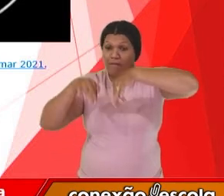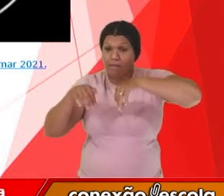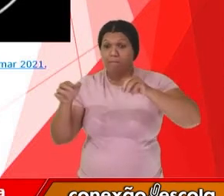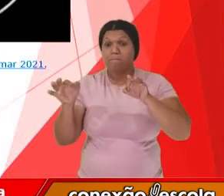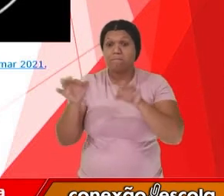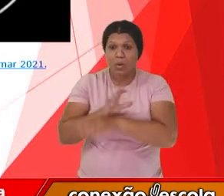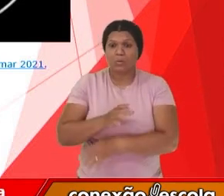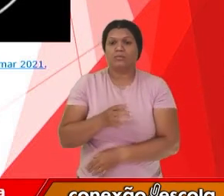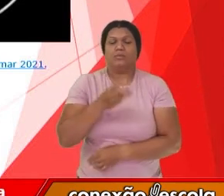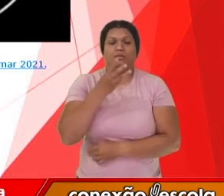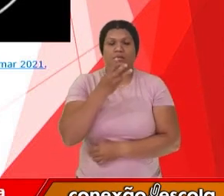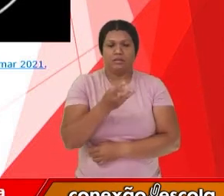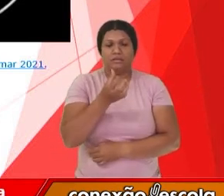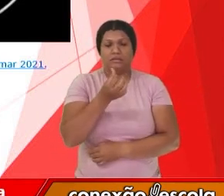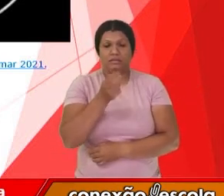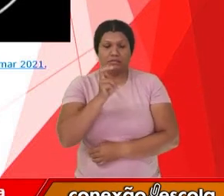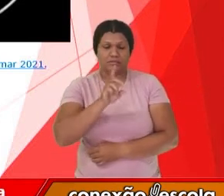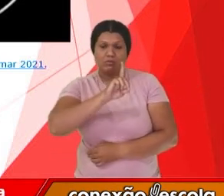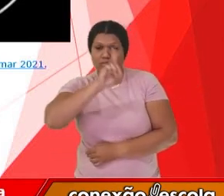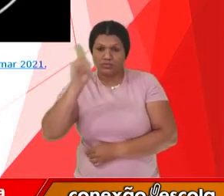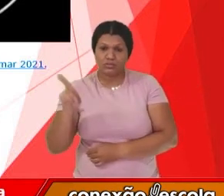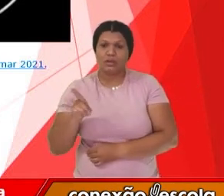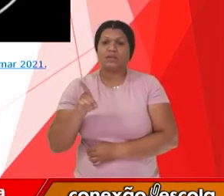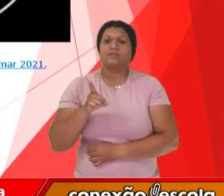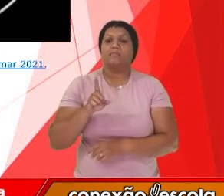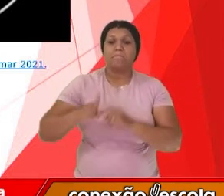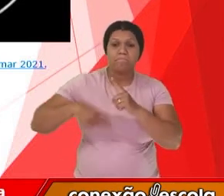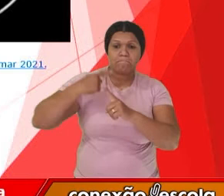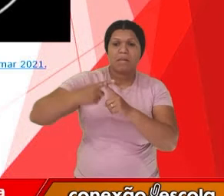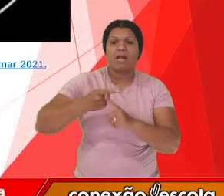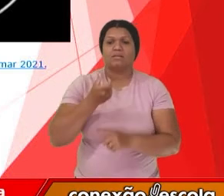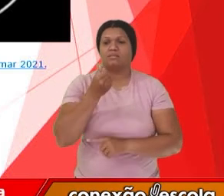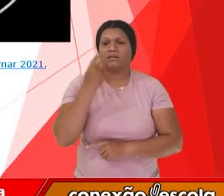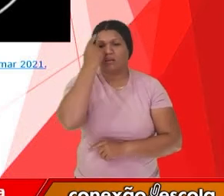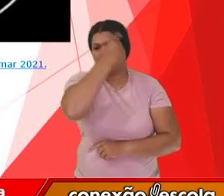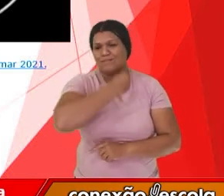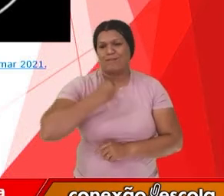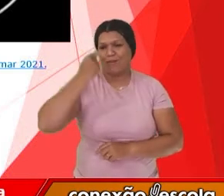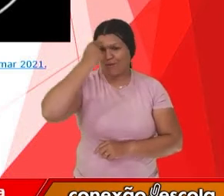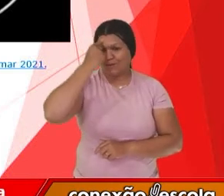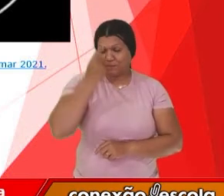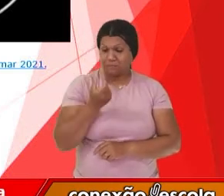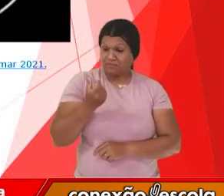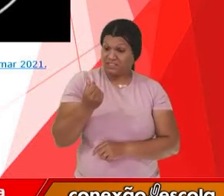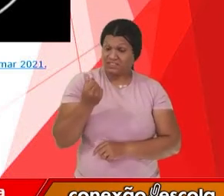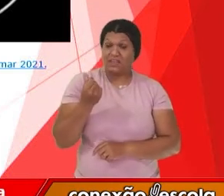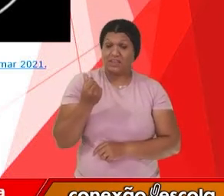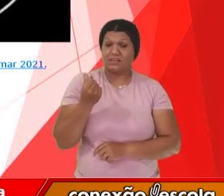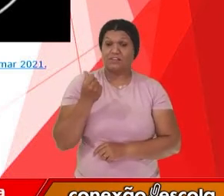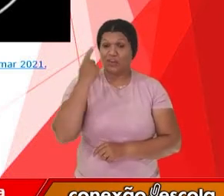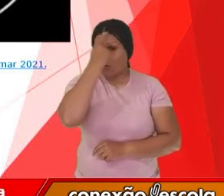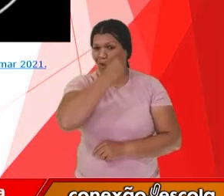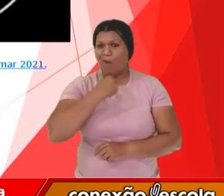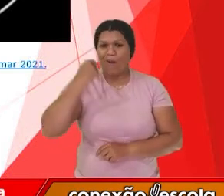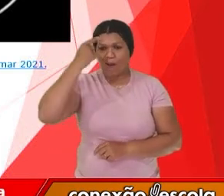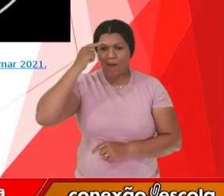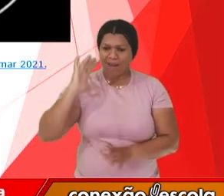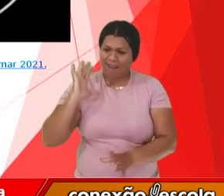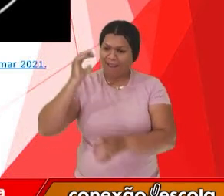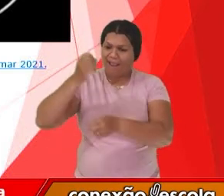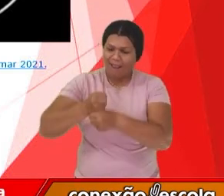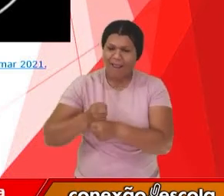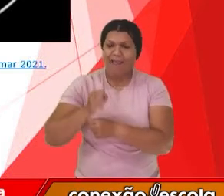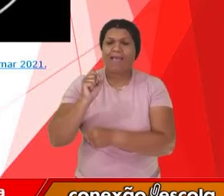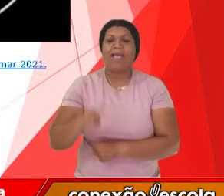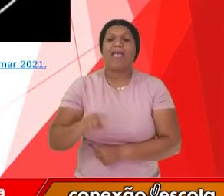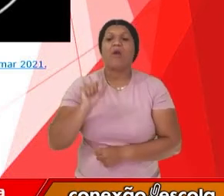horas. Essas 6 horas excedentes, elas resultam no que nós chamamos de anos bissextos, que são aqueles